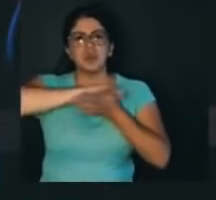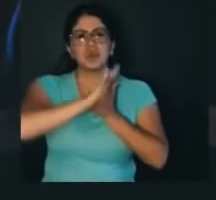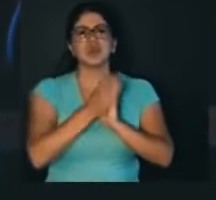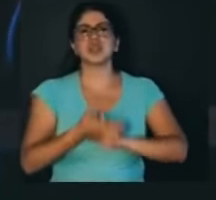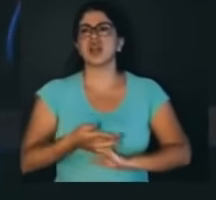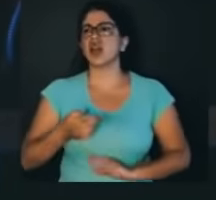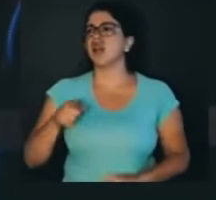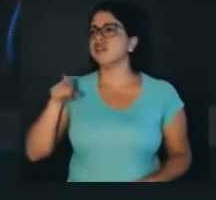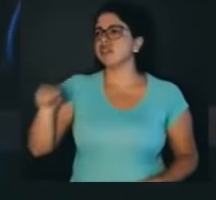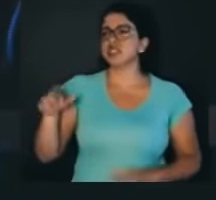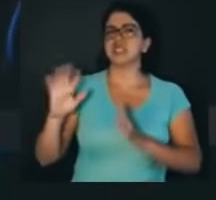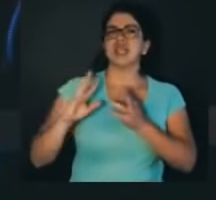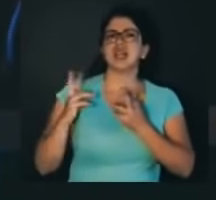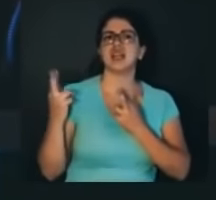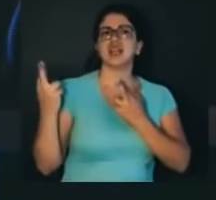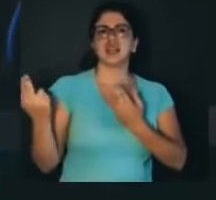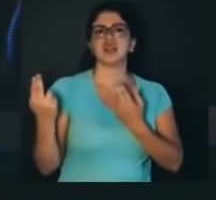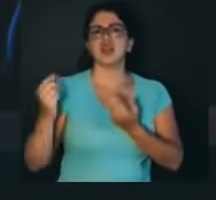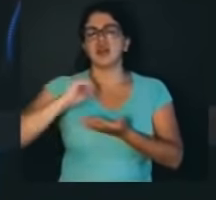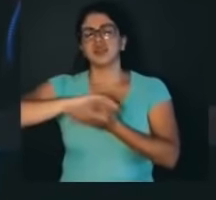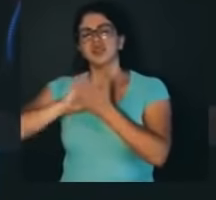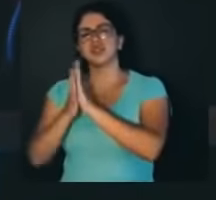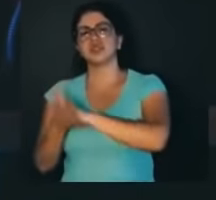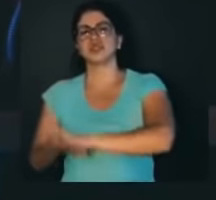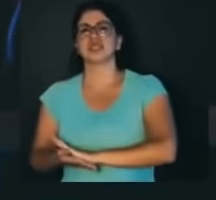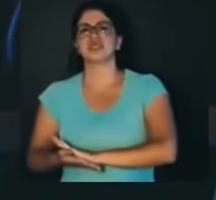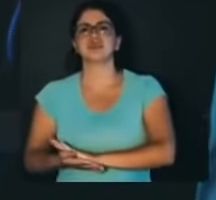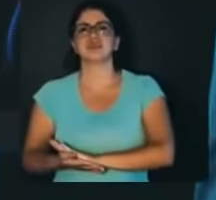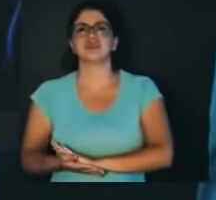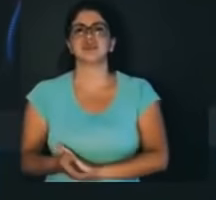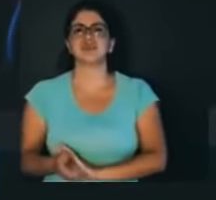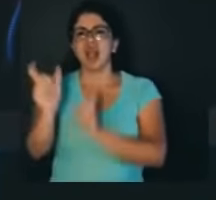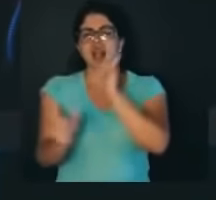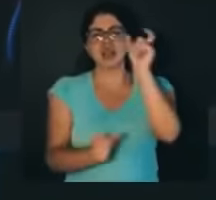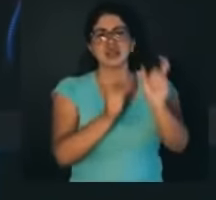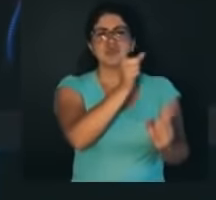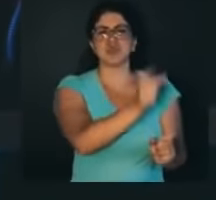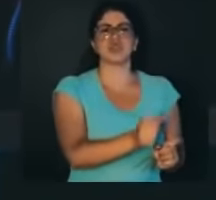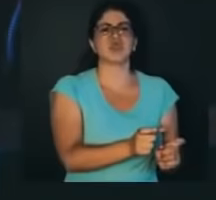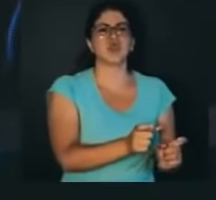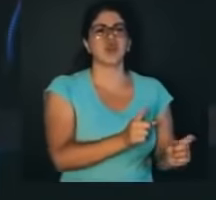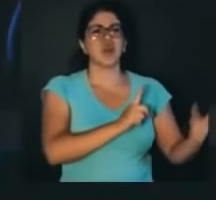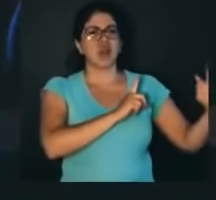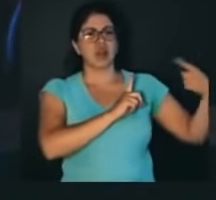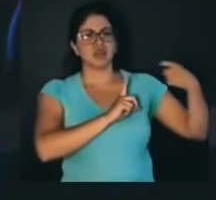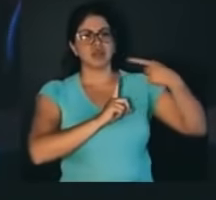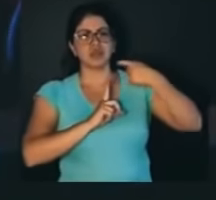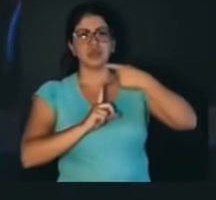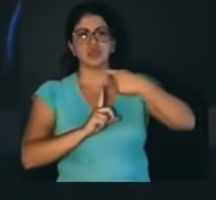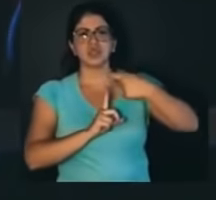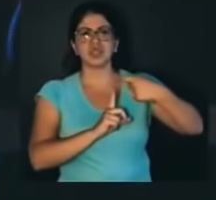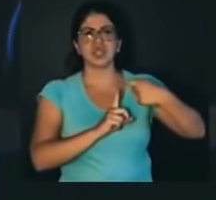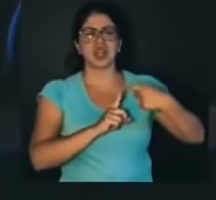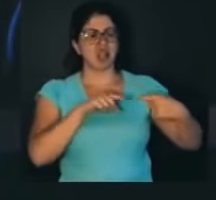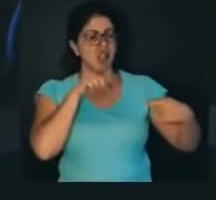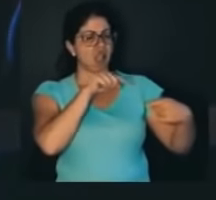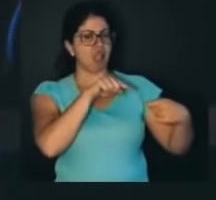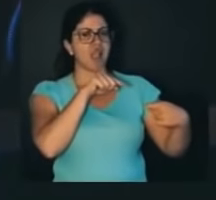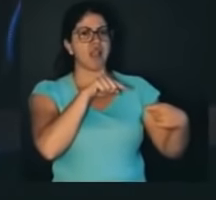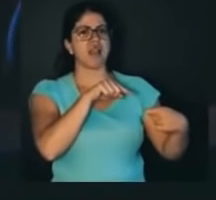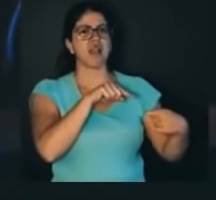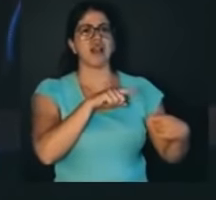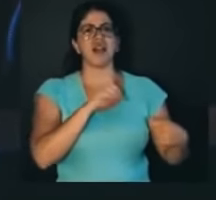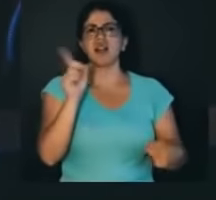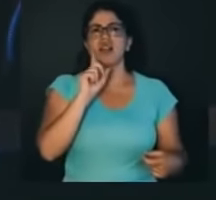tem consciência dos seus atos, aquele que abusa emocionalmente não sabe que pode respingar para